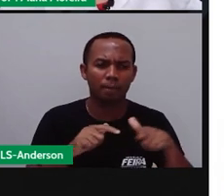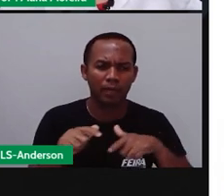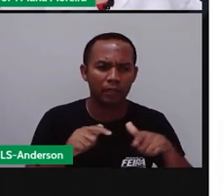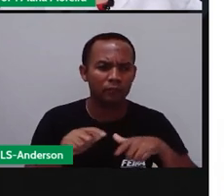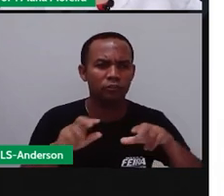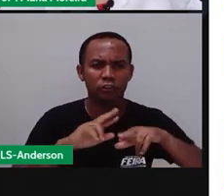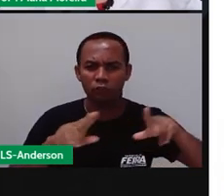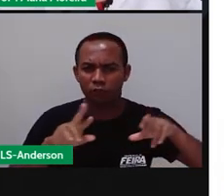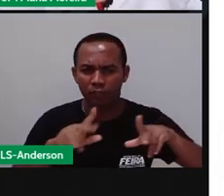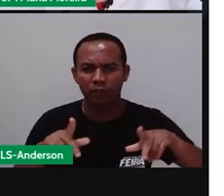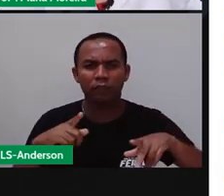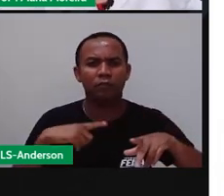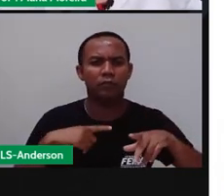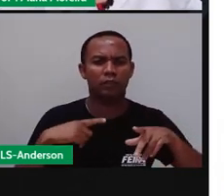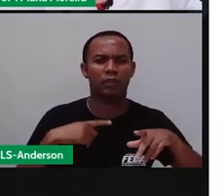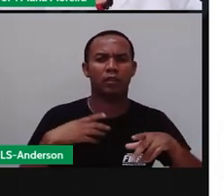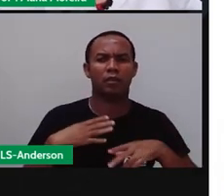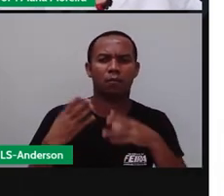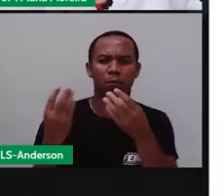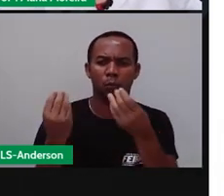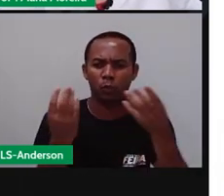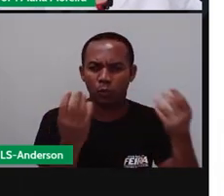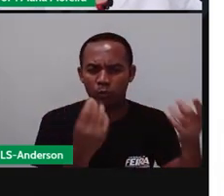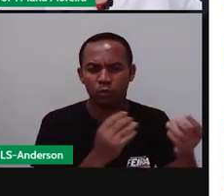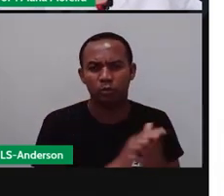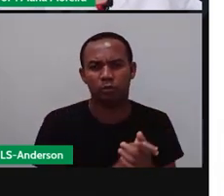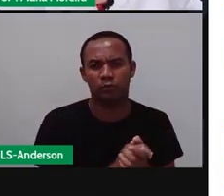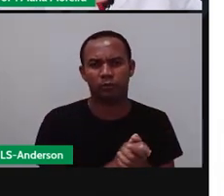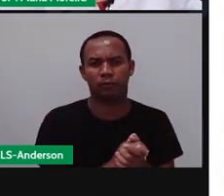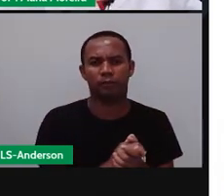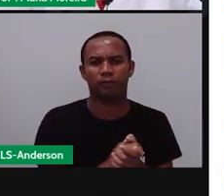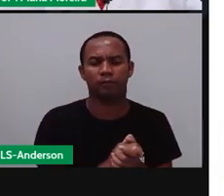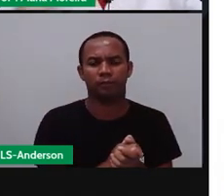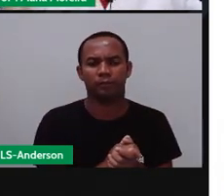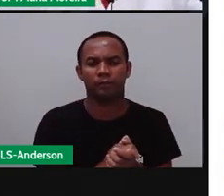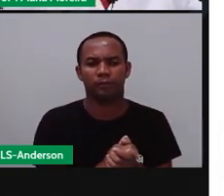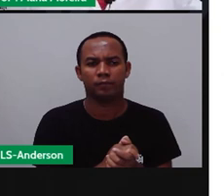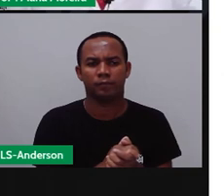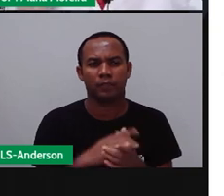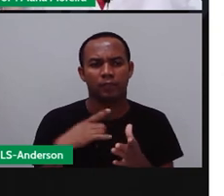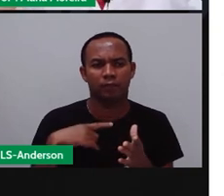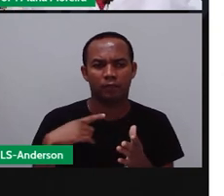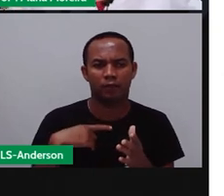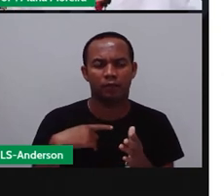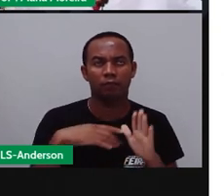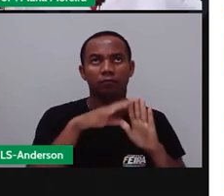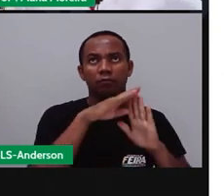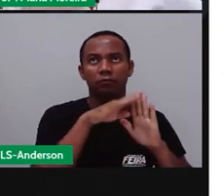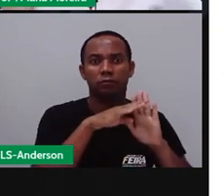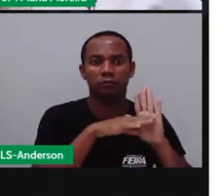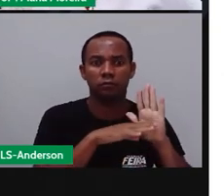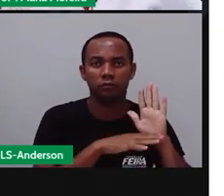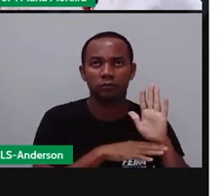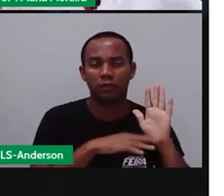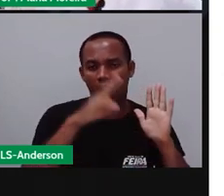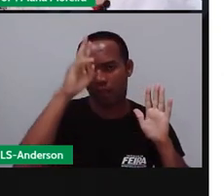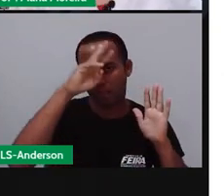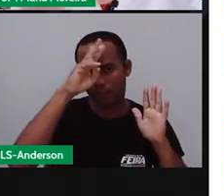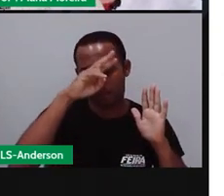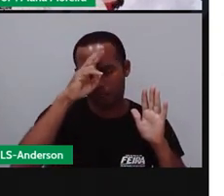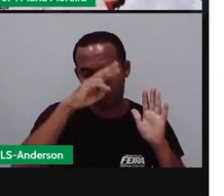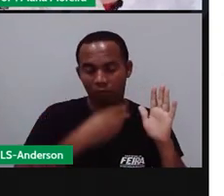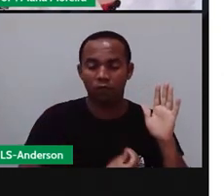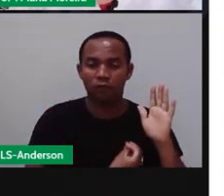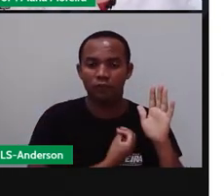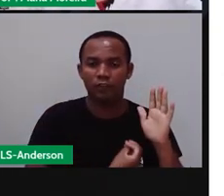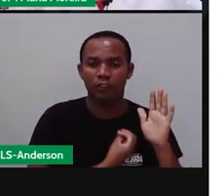não existem outras? Obviamente que existem outras sim, tá? Mas a Pro trouxe aí as que ela foi lembrando, né, as que fazem parte do cotidiano